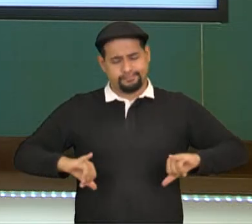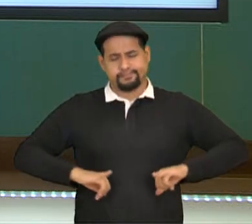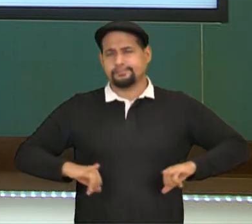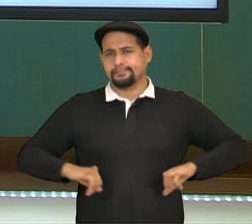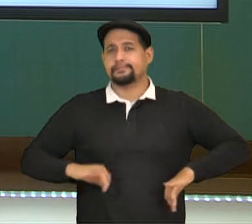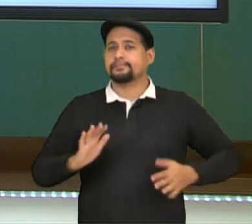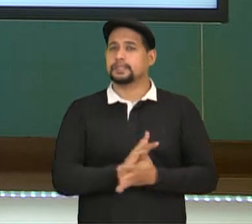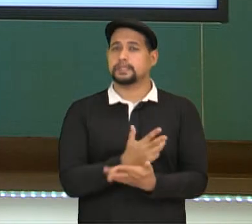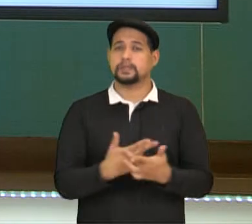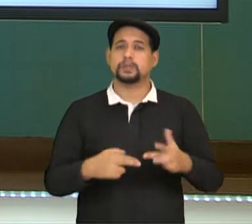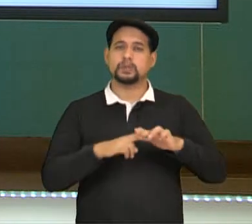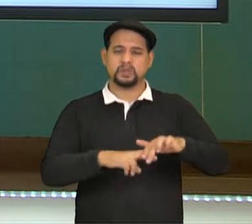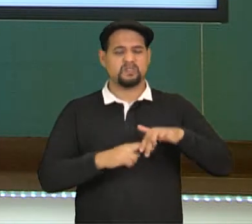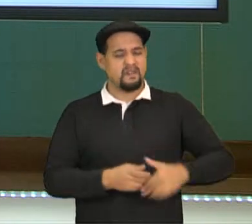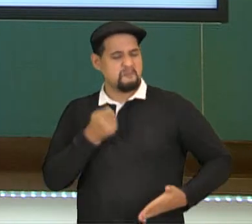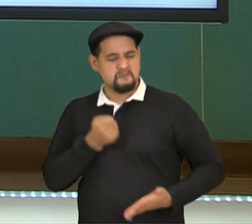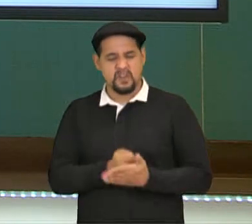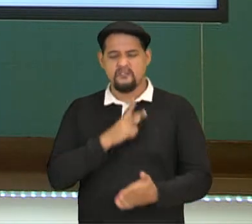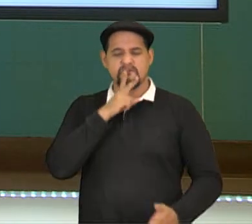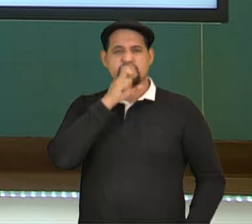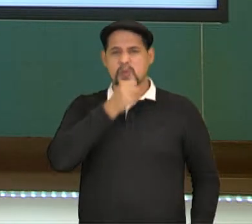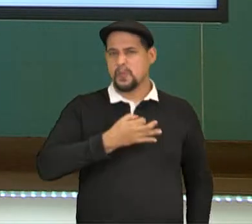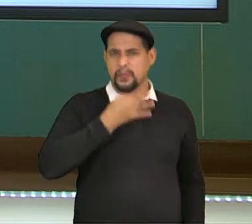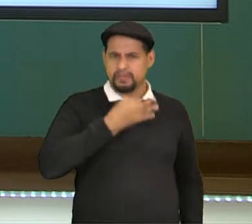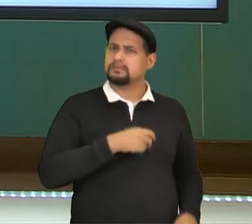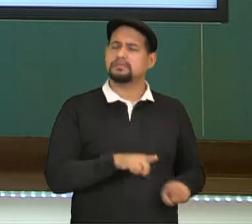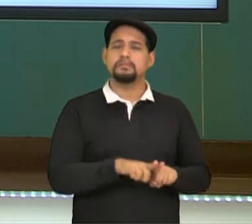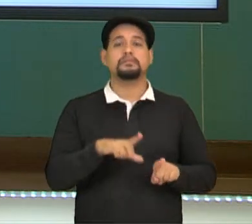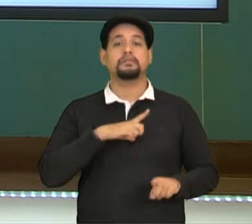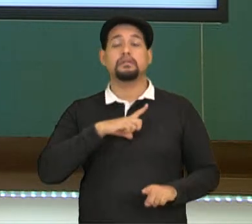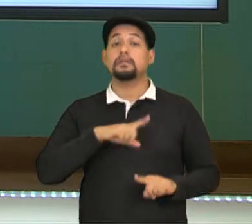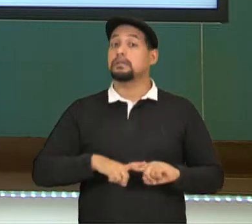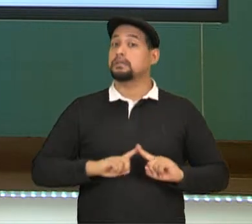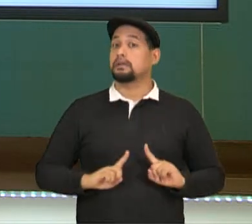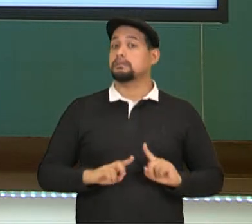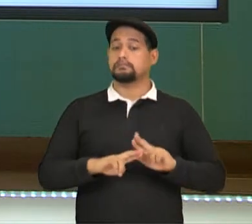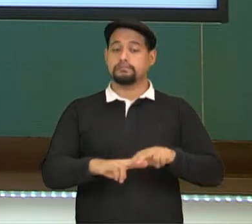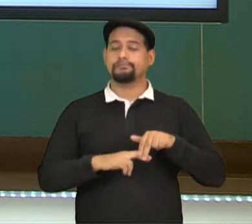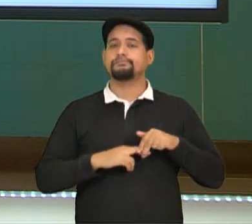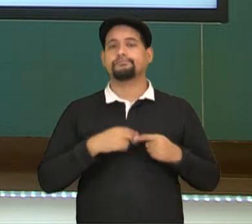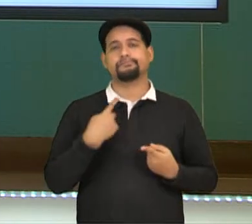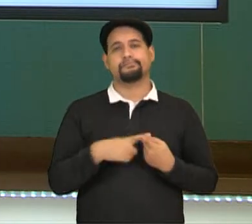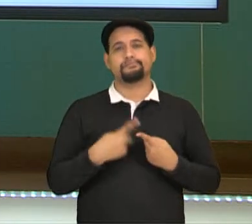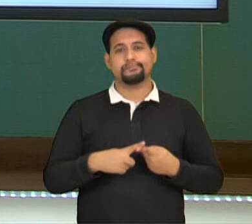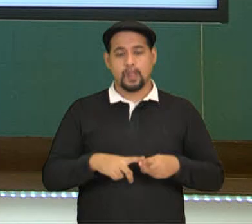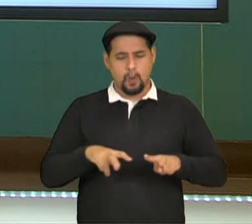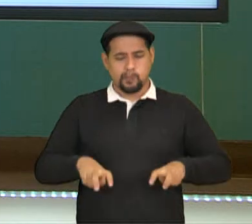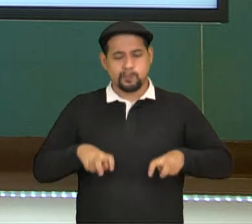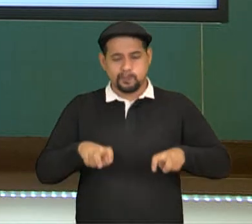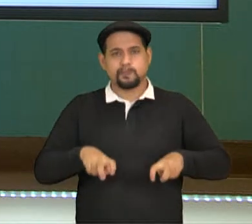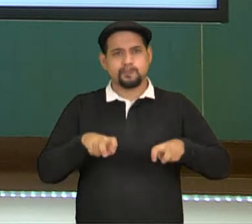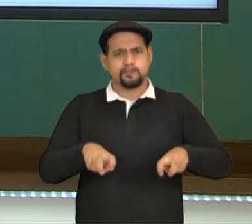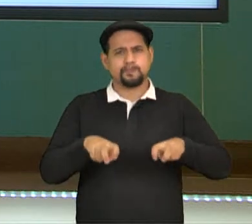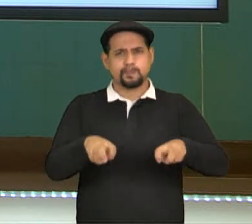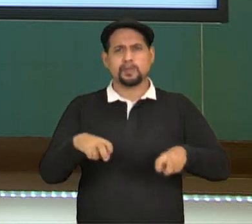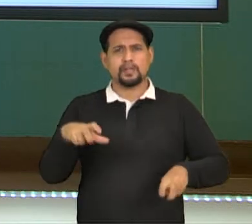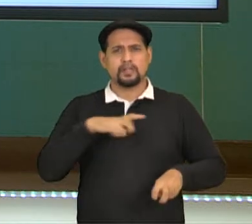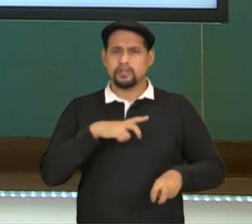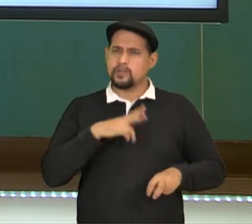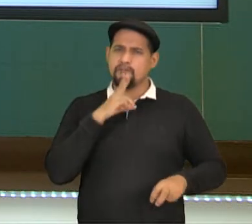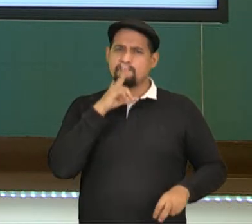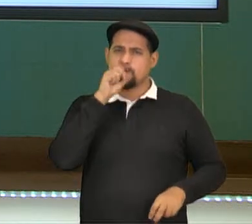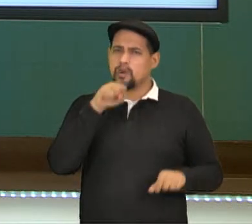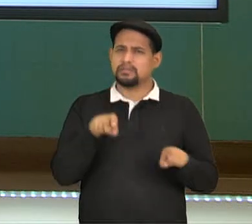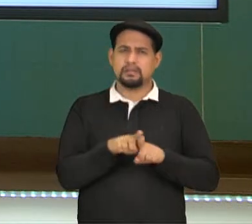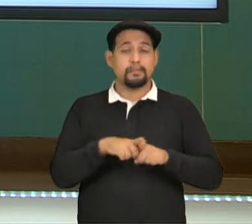coisas ali, por causa da autoridade forte do Justiniano, né? E também porque na corrida o Justiniano vai acabar influenciando ali com seu poder, ele